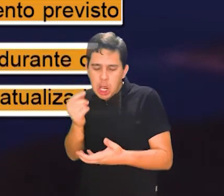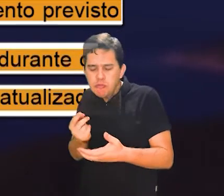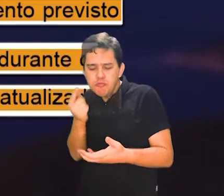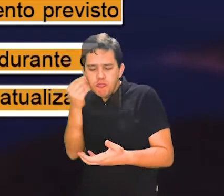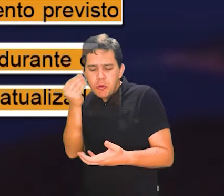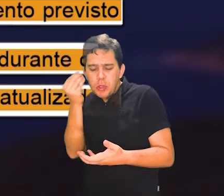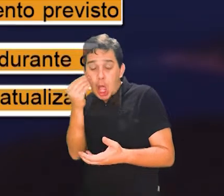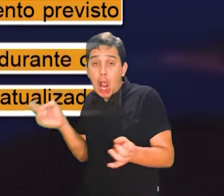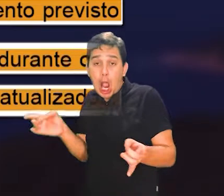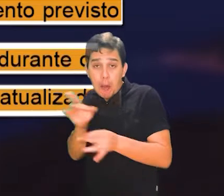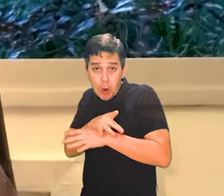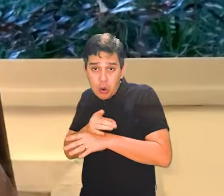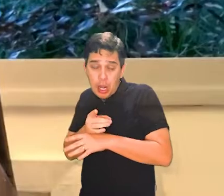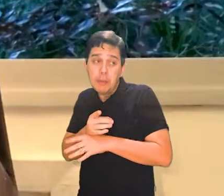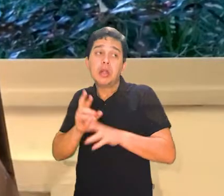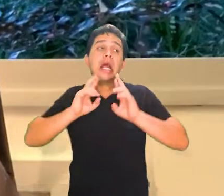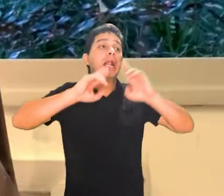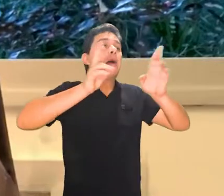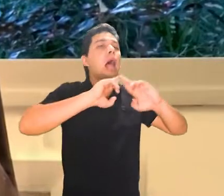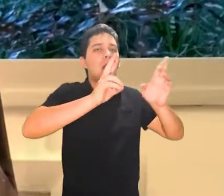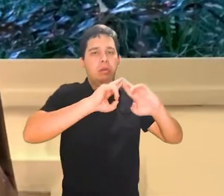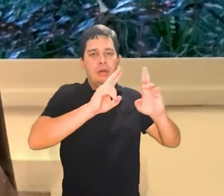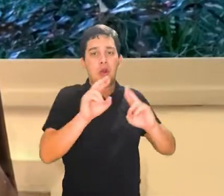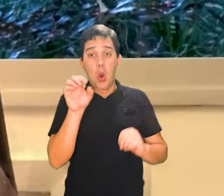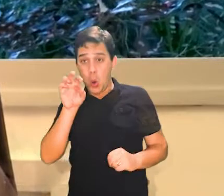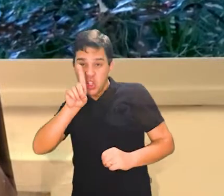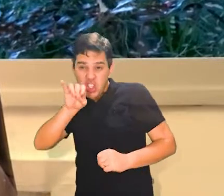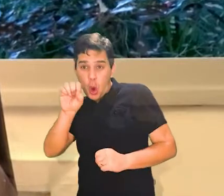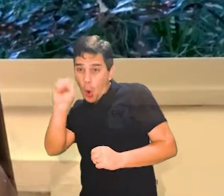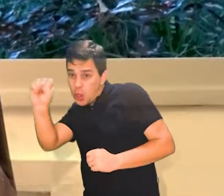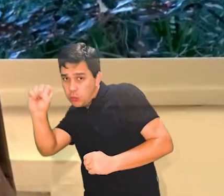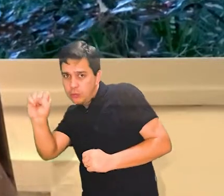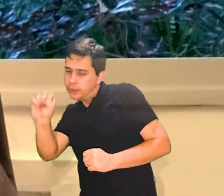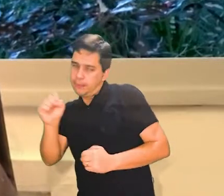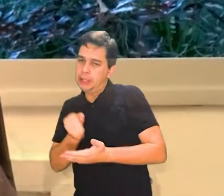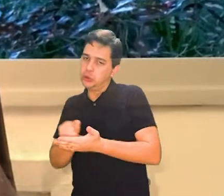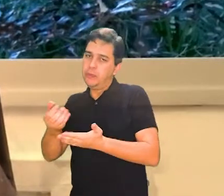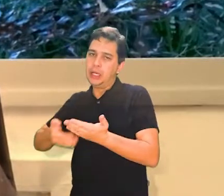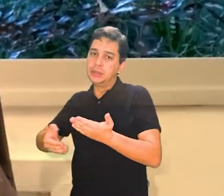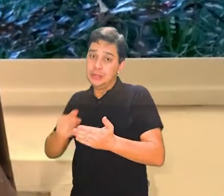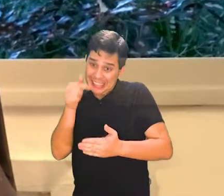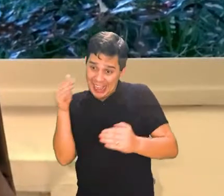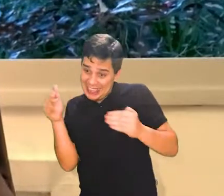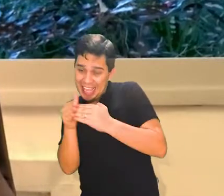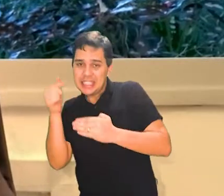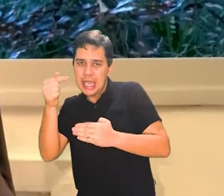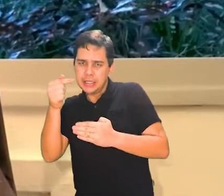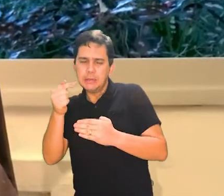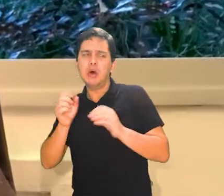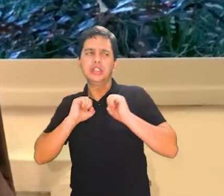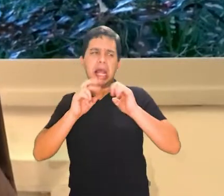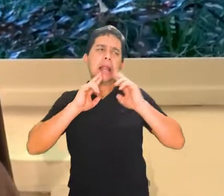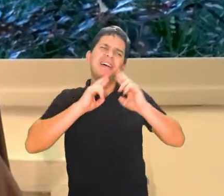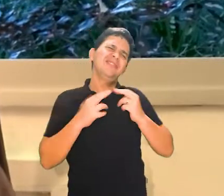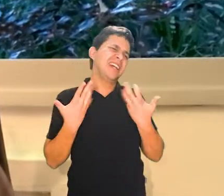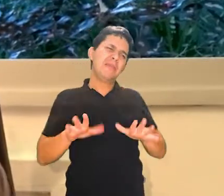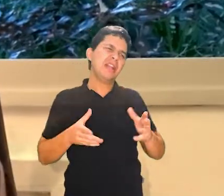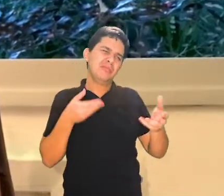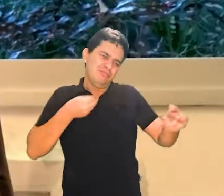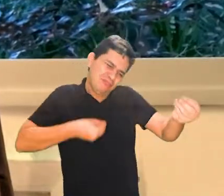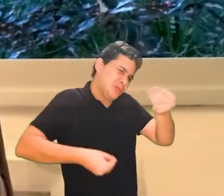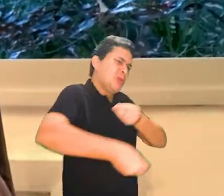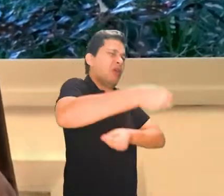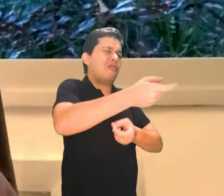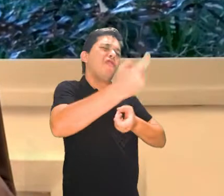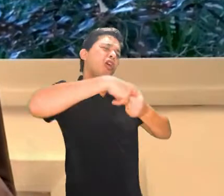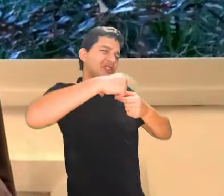nesse caso, não há esse fator distintivo, né, para esse tipo de negócio. O que há é que a pessoa vai lá e